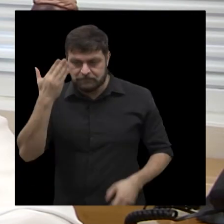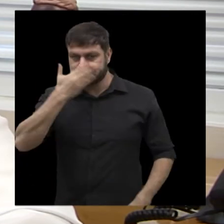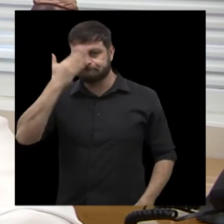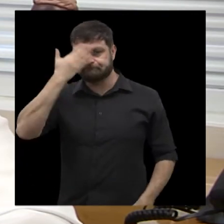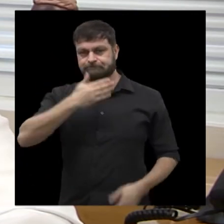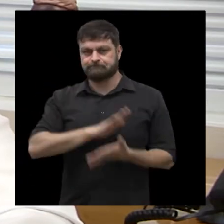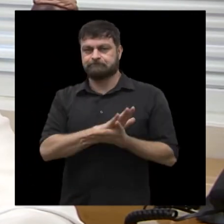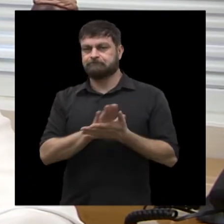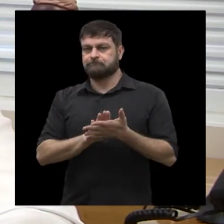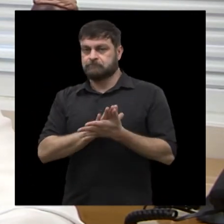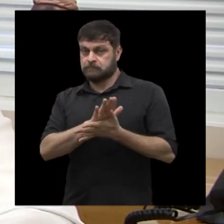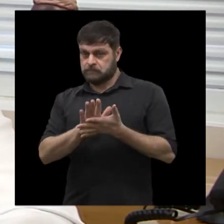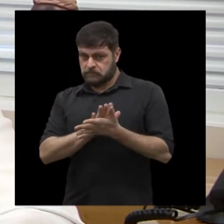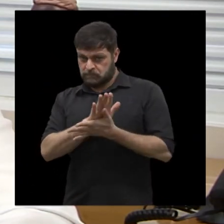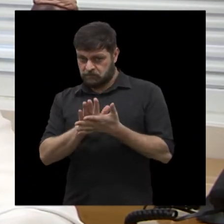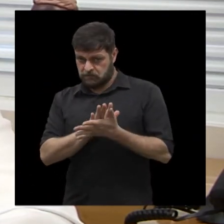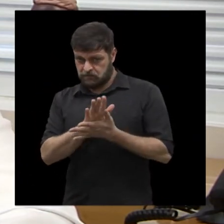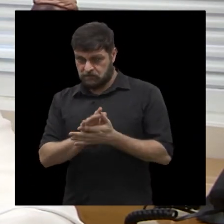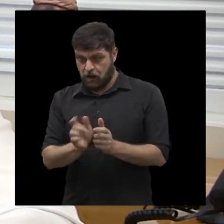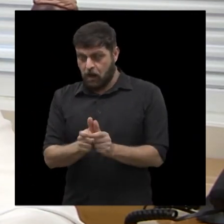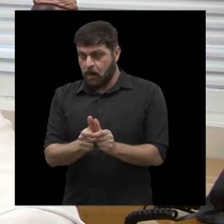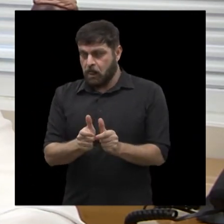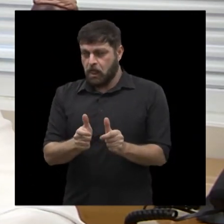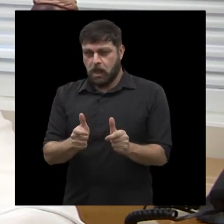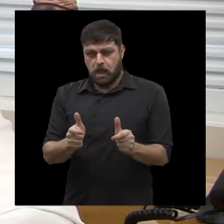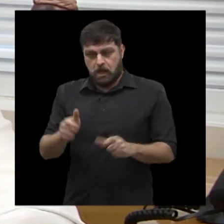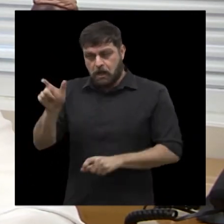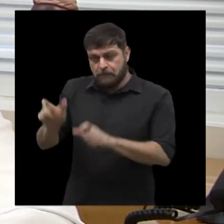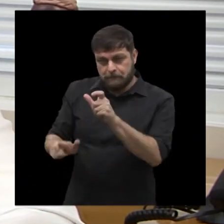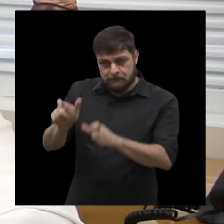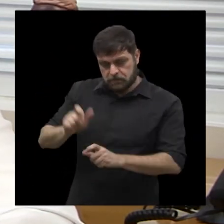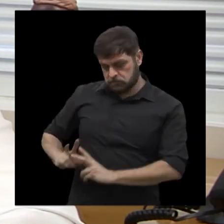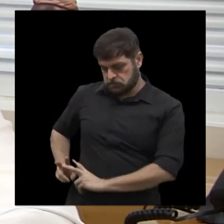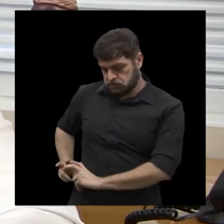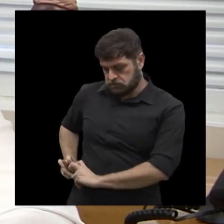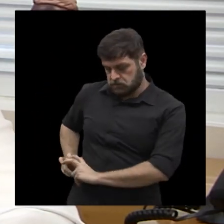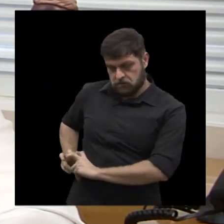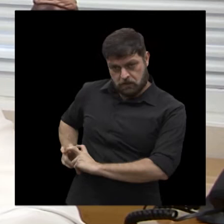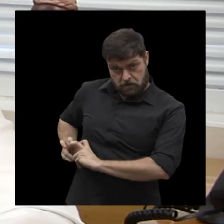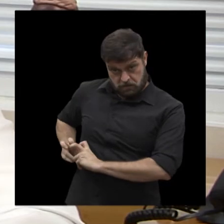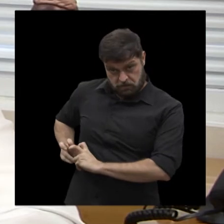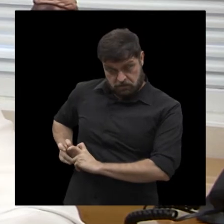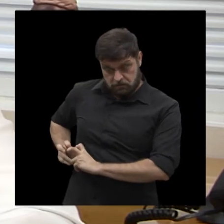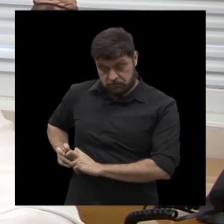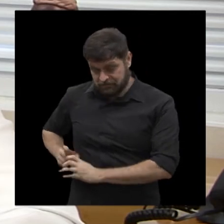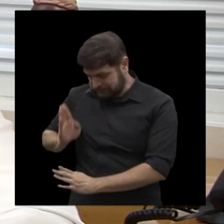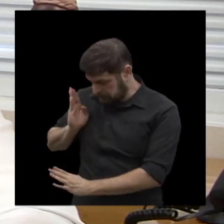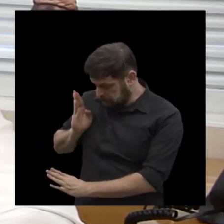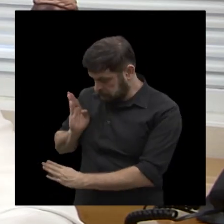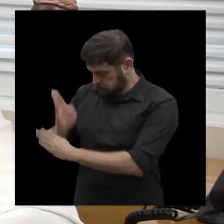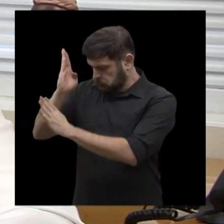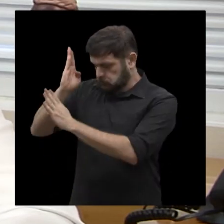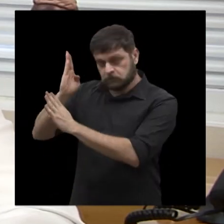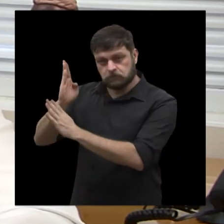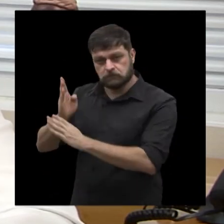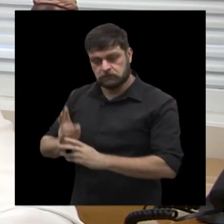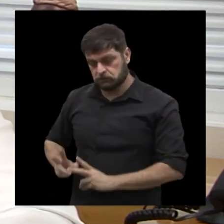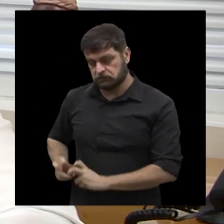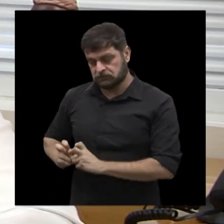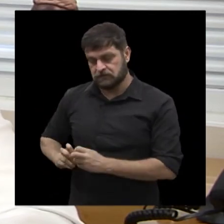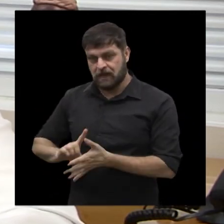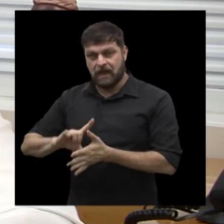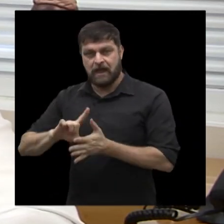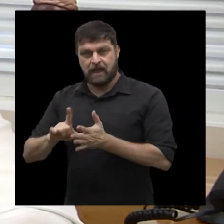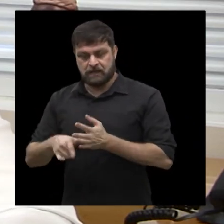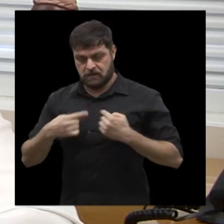percebe. A grande maioria das pessoas que têm câncer de rim vão descobrir o câncer de rim